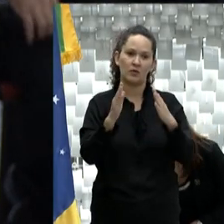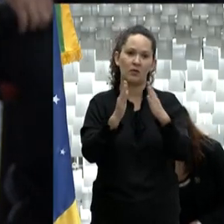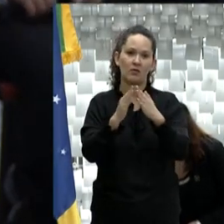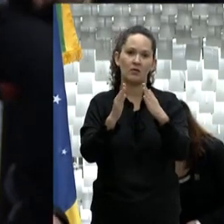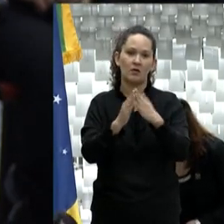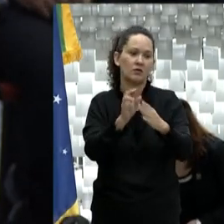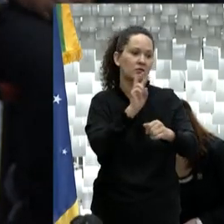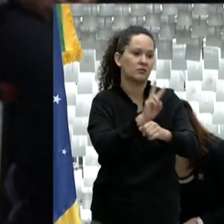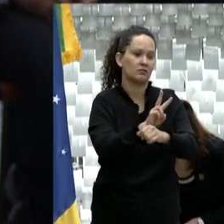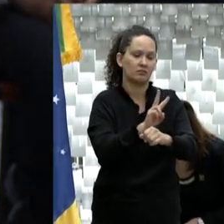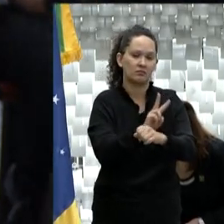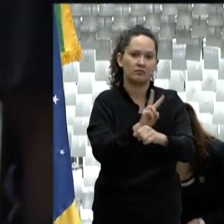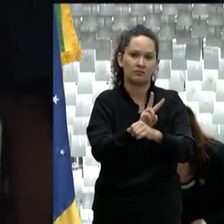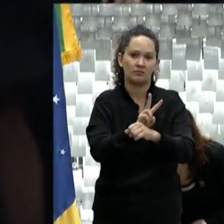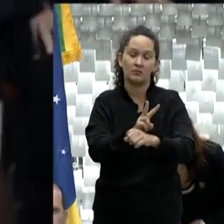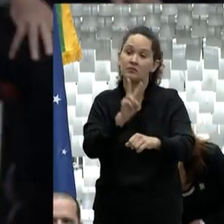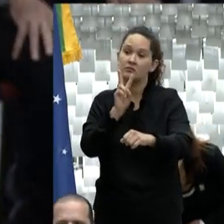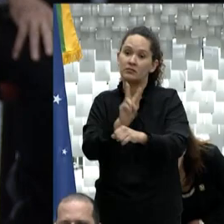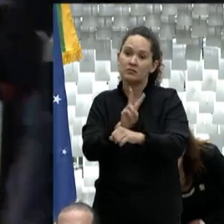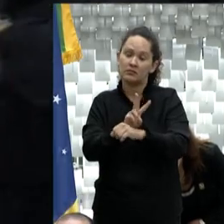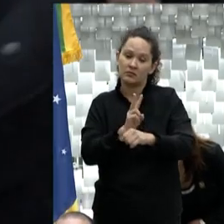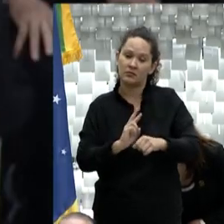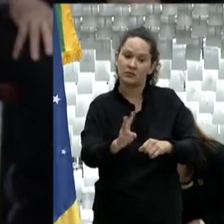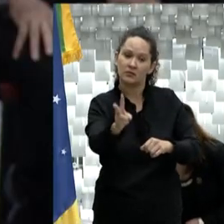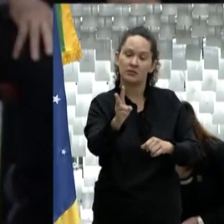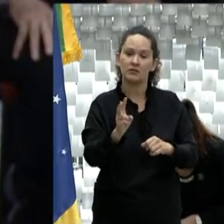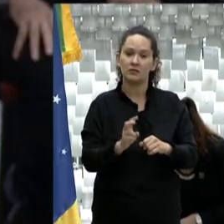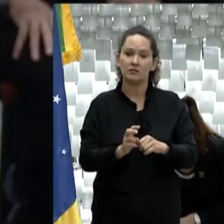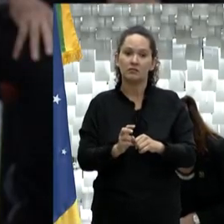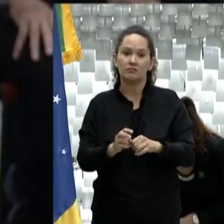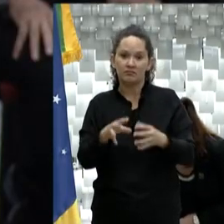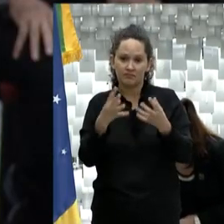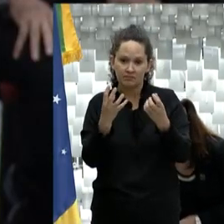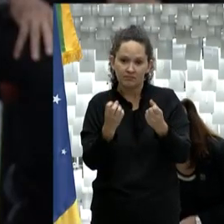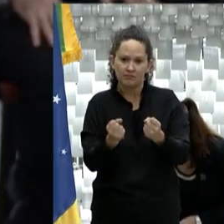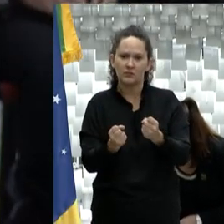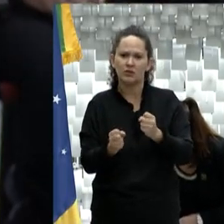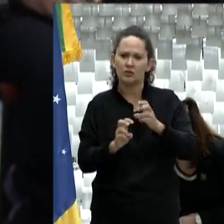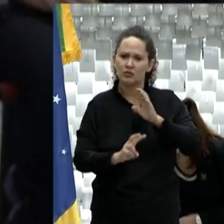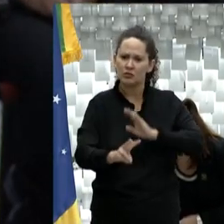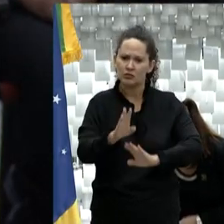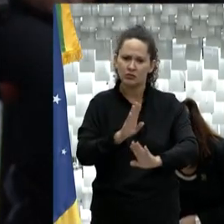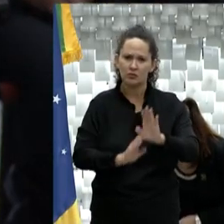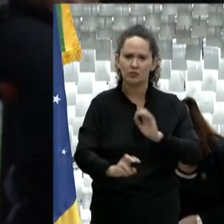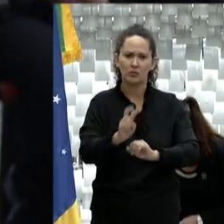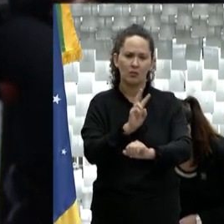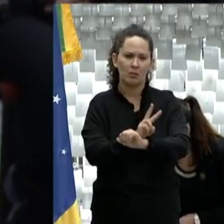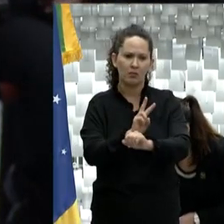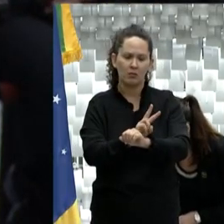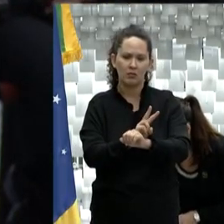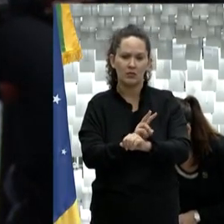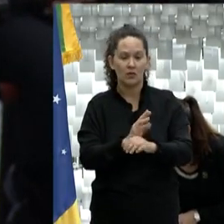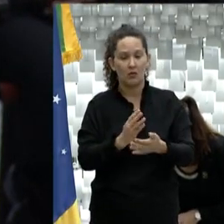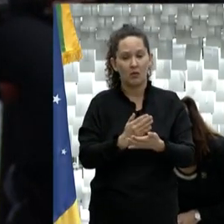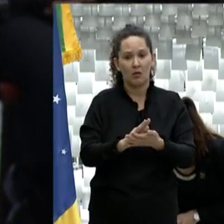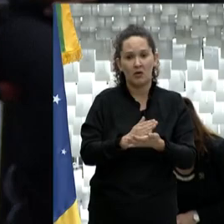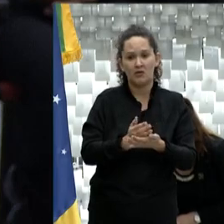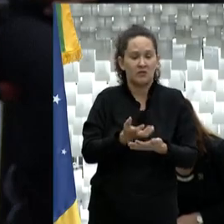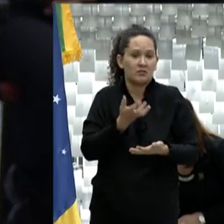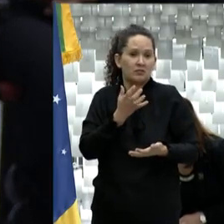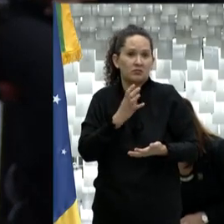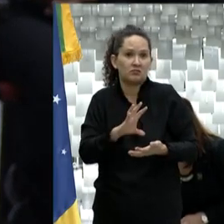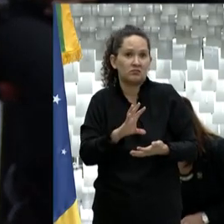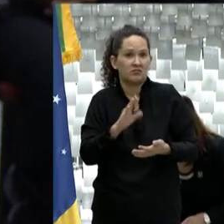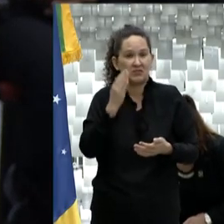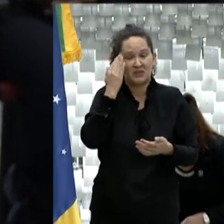da defesa. A defesa sempre contará aqui amparo no momento que há, muitas vezes, um compreensível e